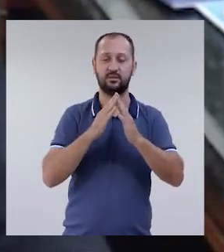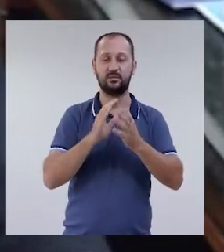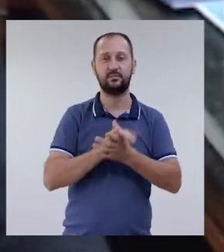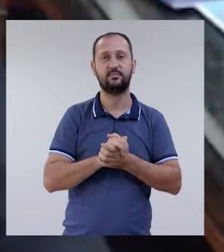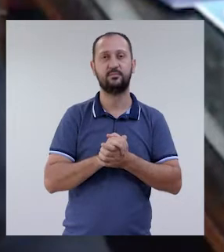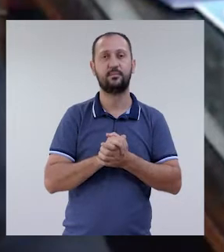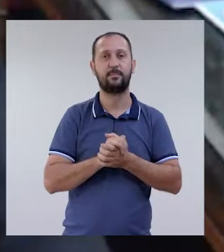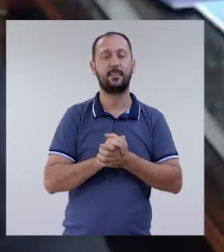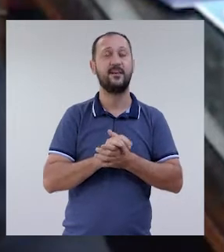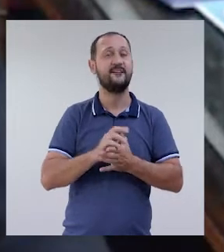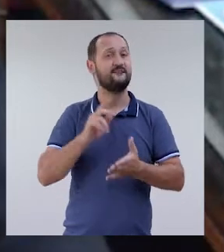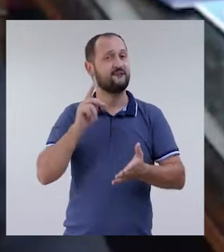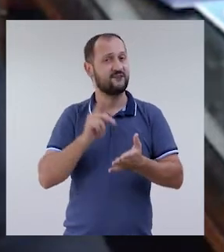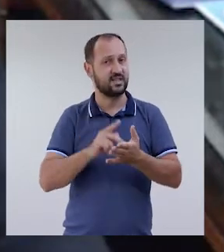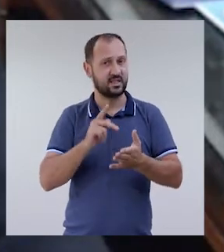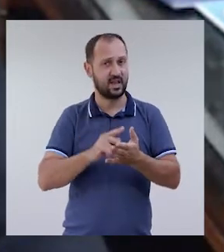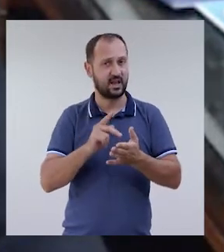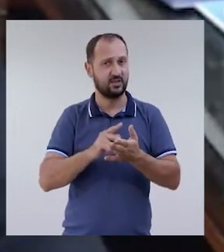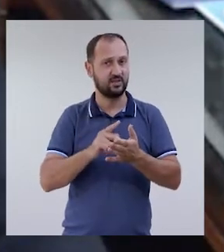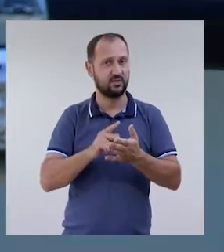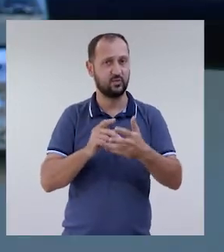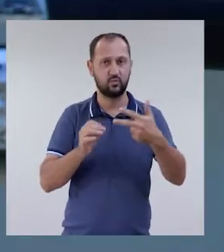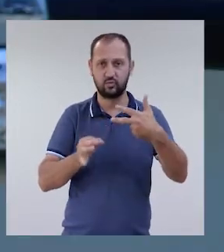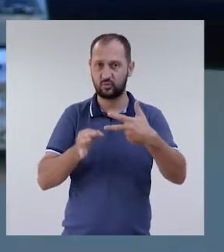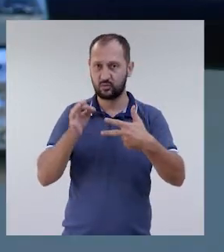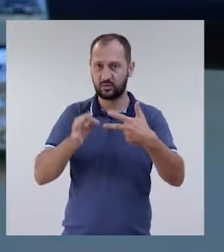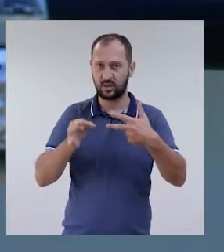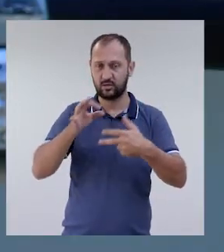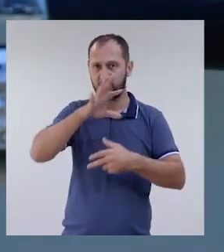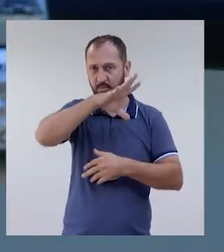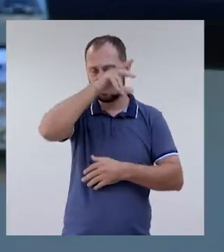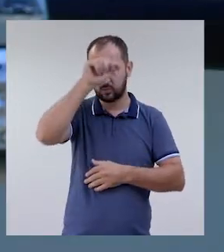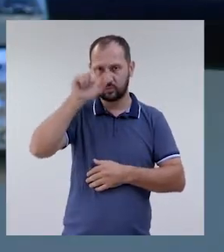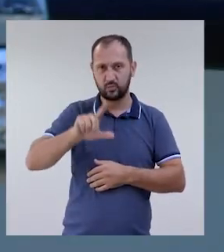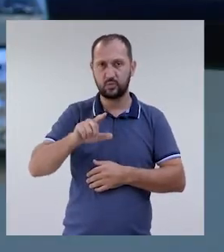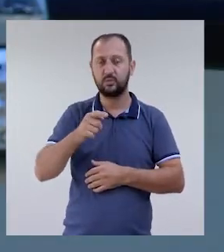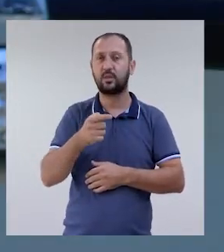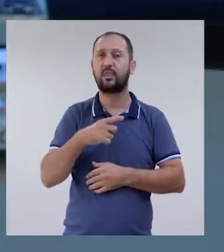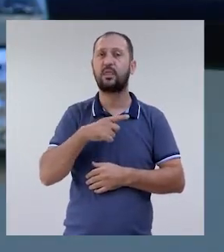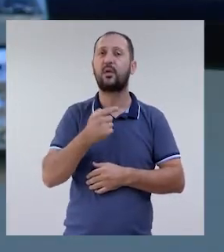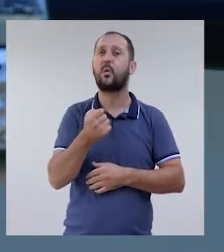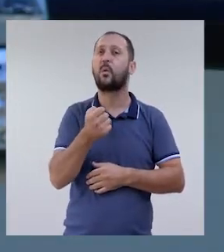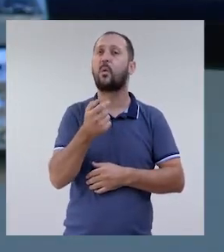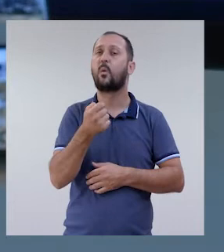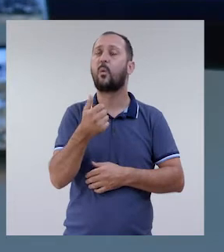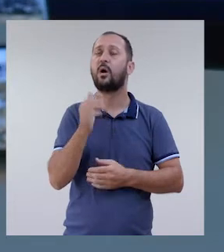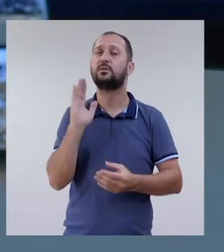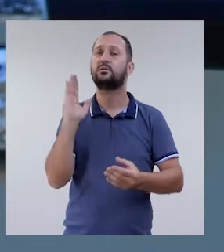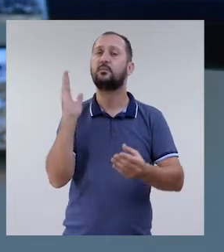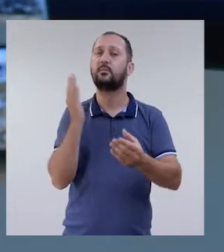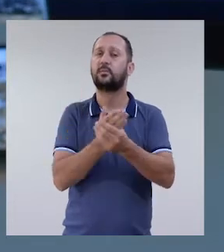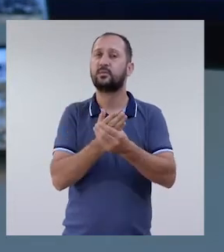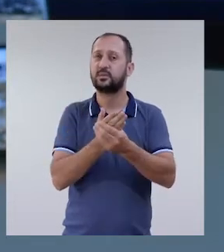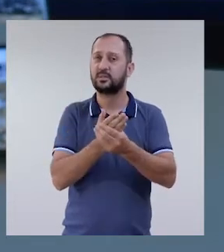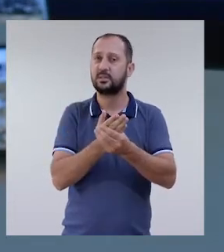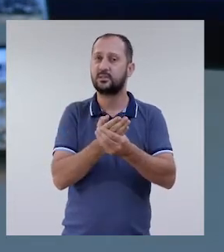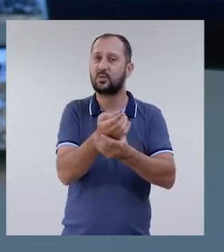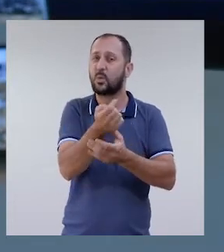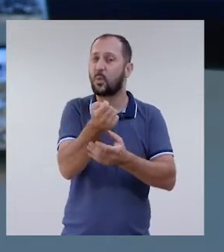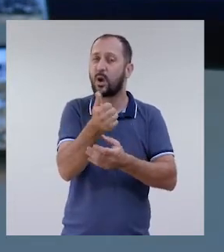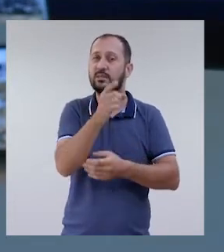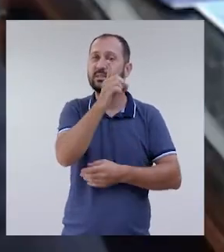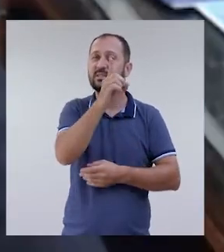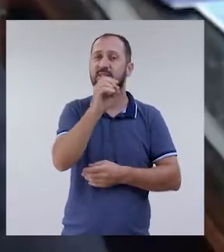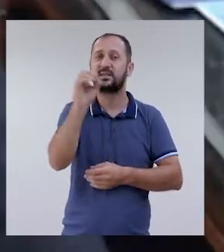verdade é que o Poder Judiciário de Mato Grosso do Sul tem os seus processos praticamente 100%